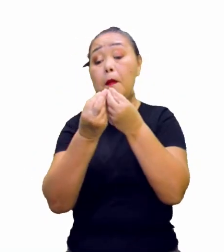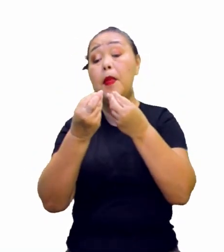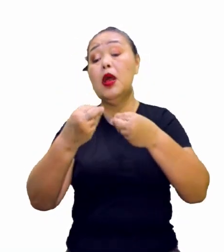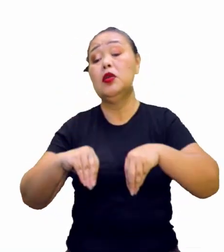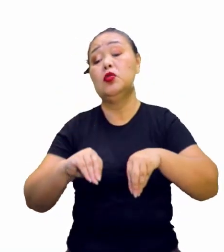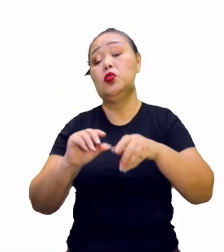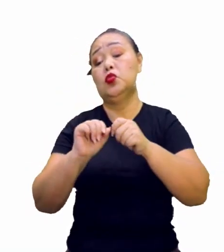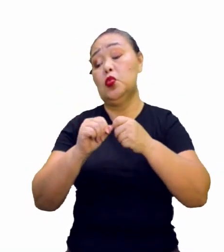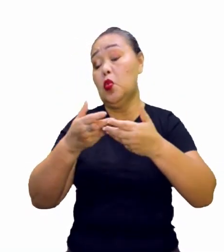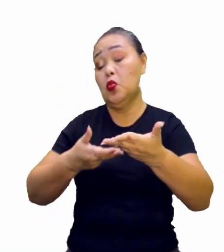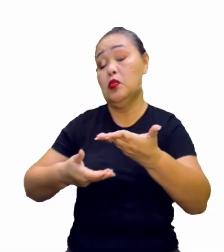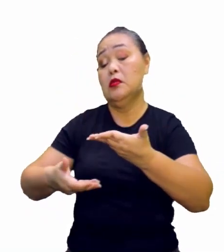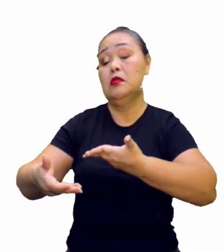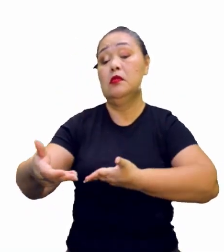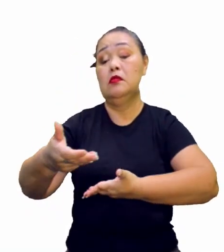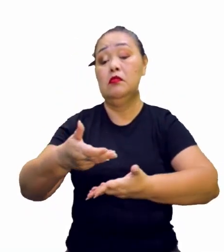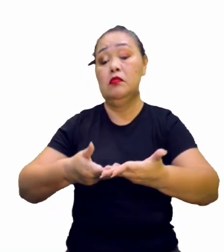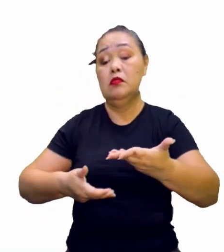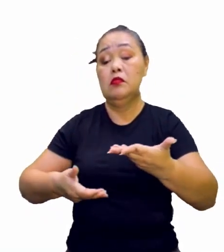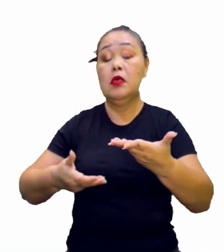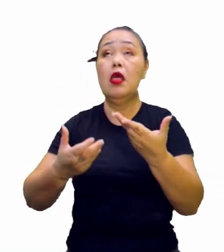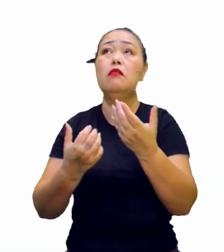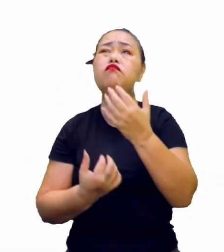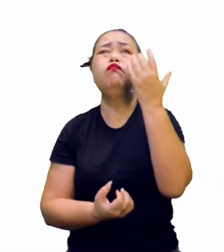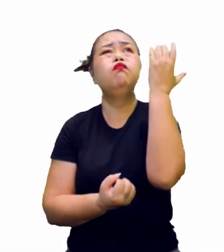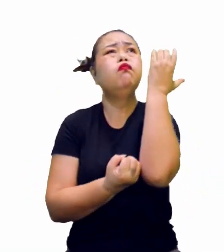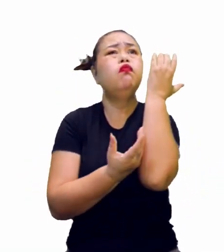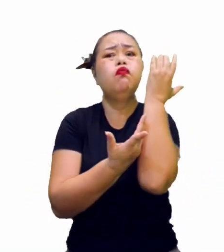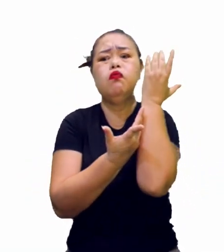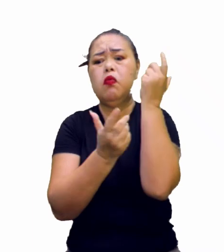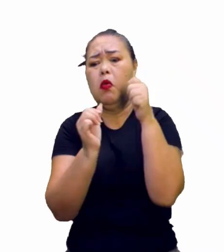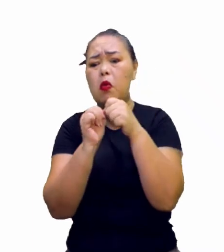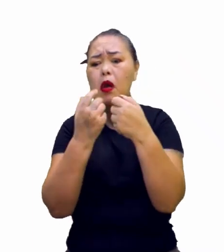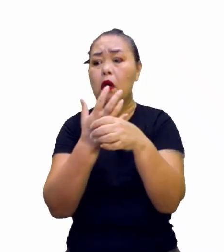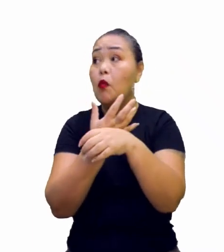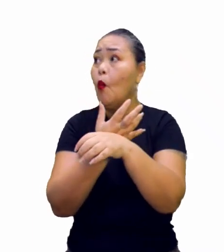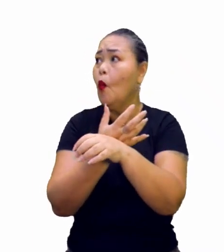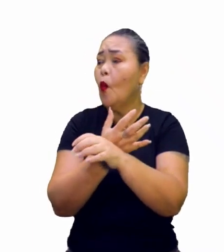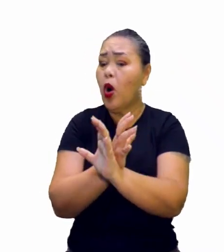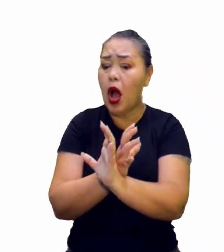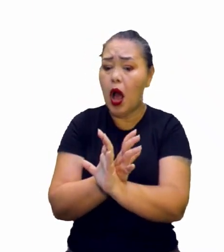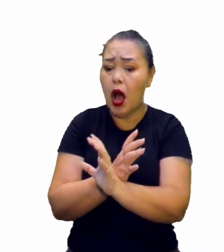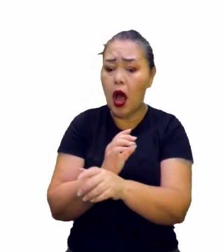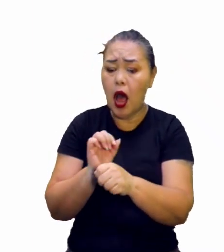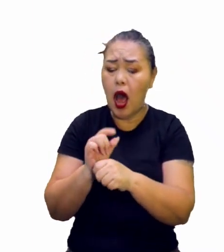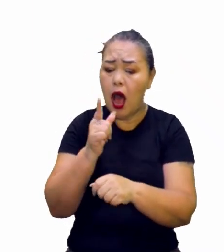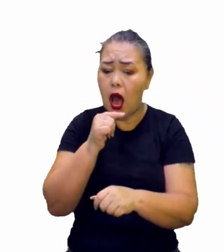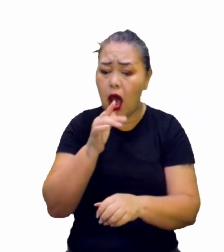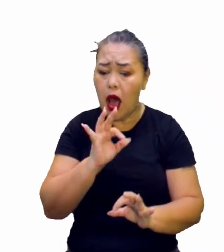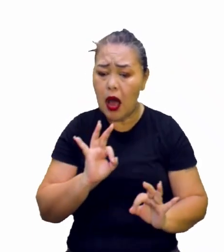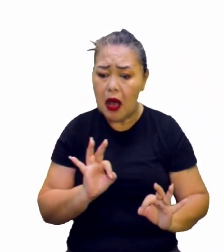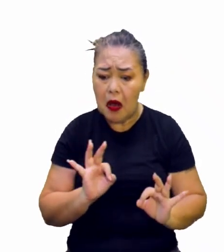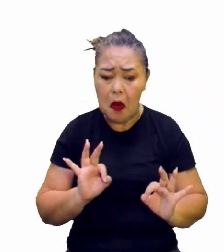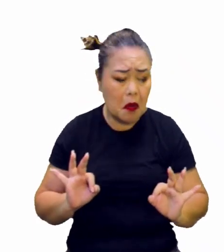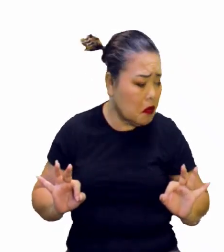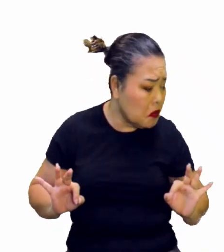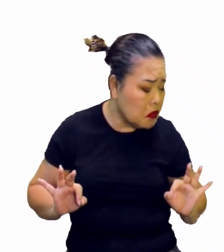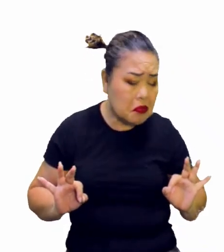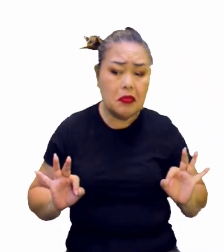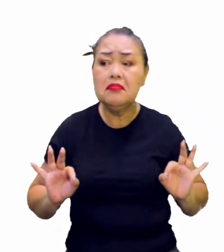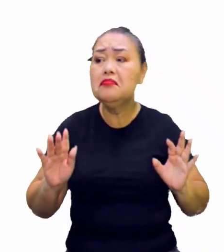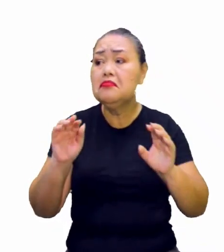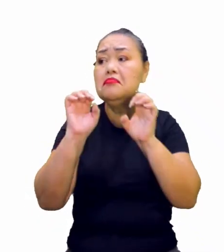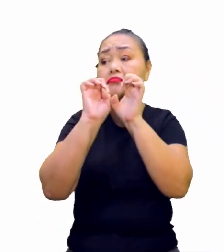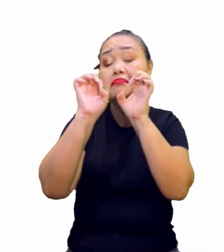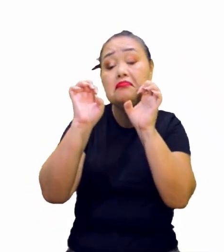a interação, como queimadas, como seca. Então, esse tipo de estrutura, pessoal, são